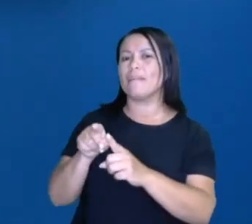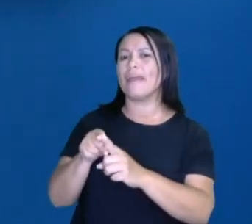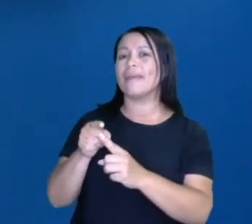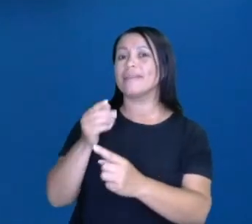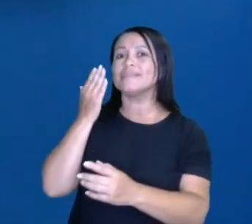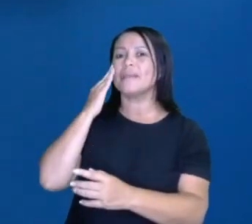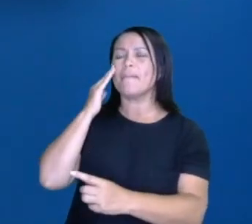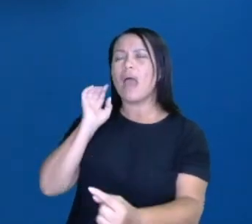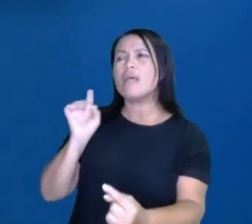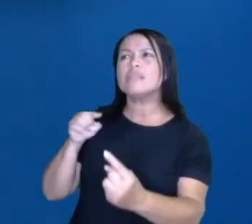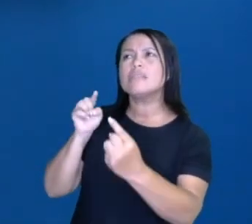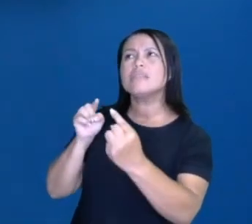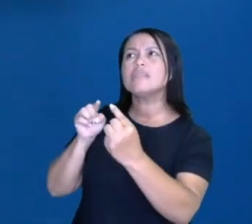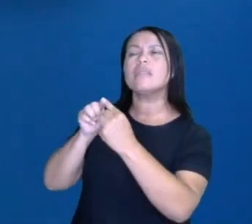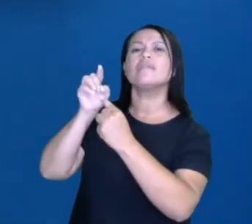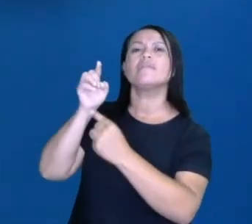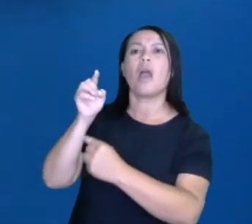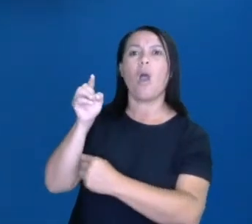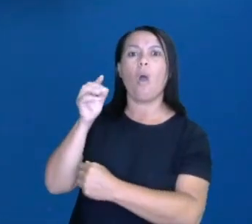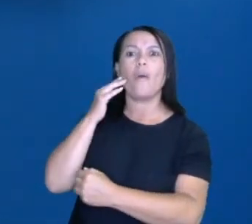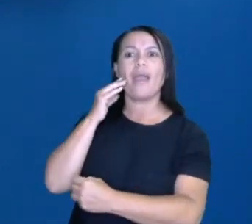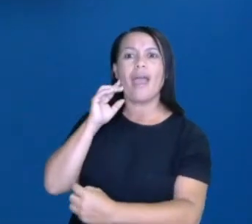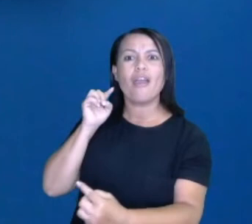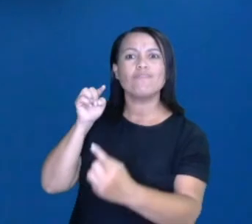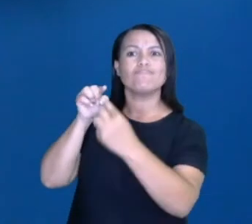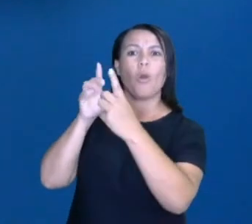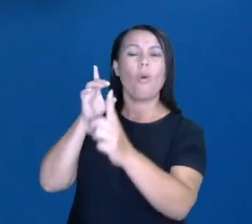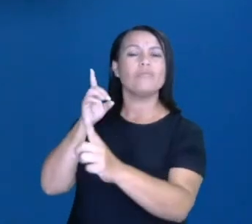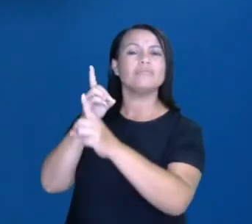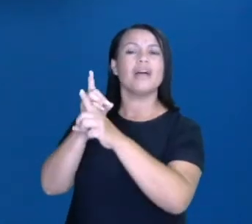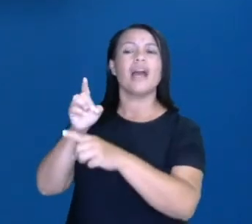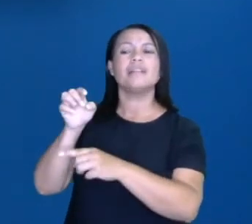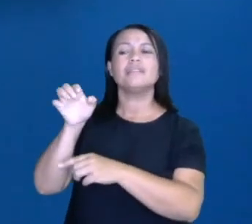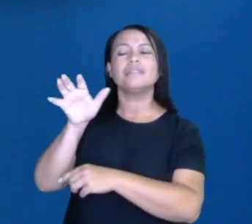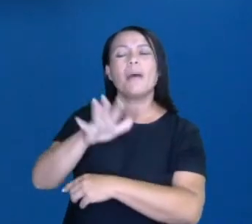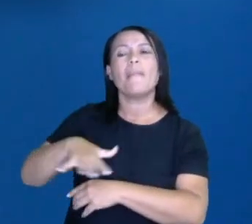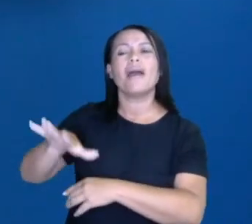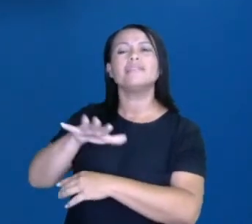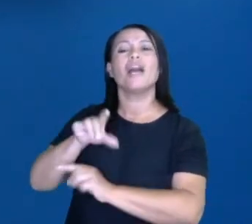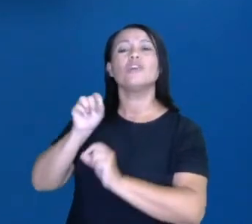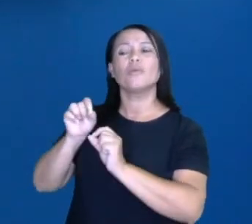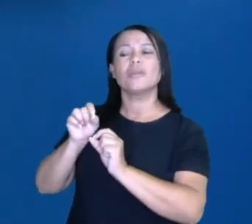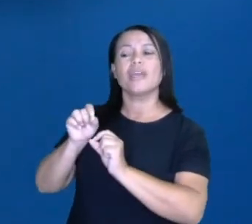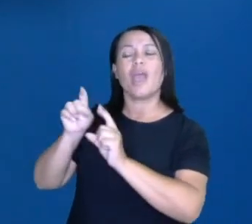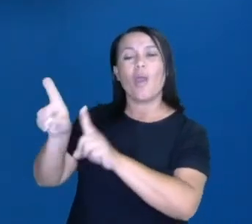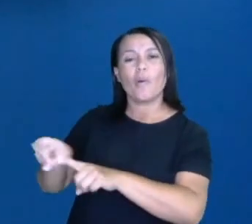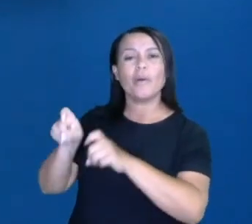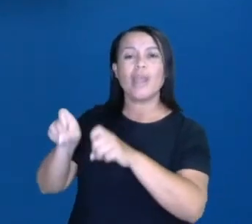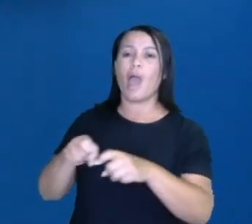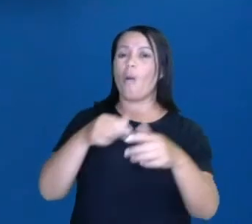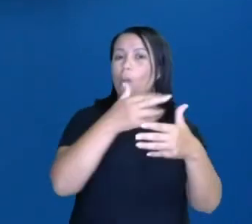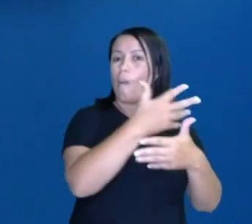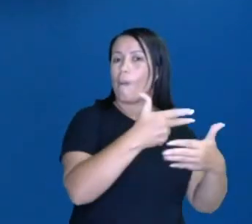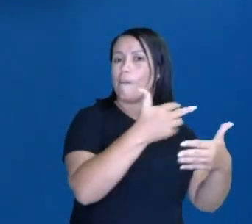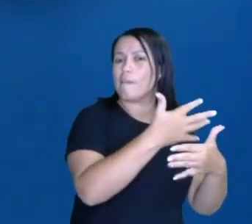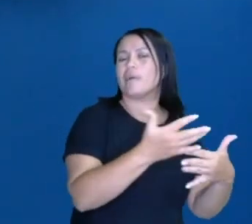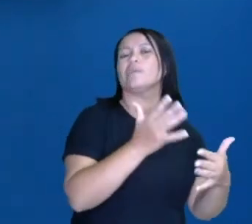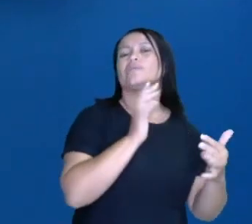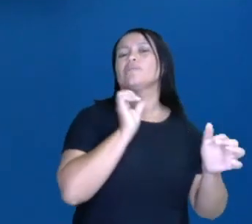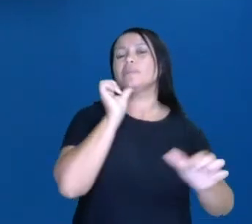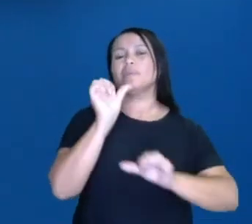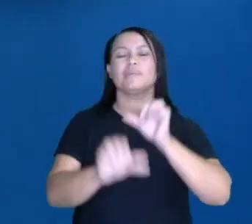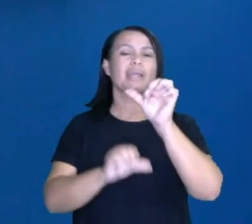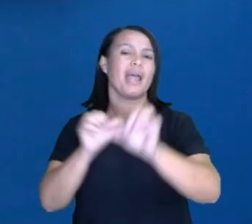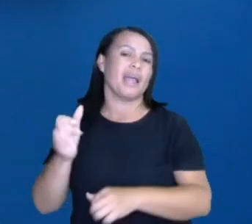aquela paisagem, saber se eu estou numa paisagem rural ou urbana, saber se eu estou numa paisagem que foi mais alterada